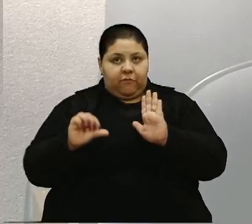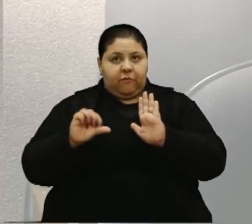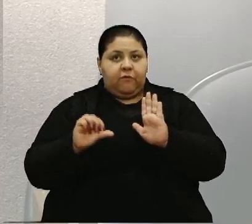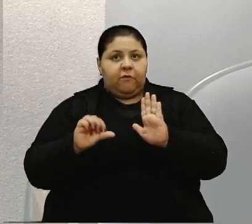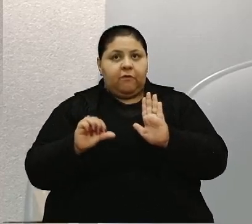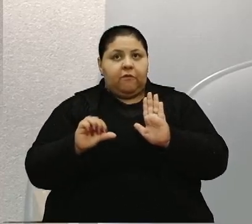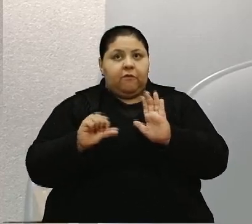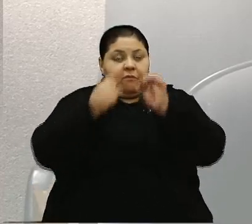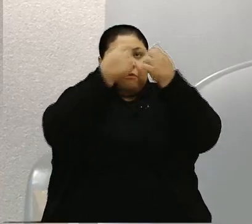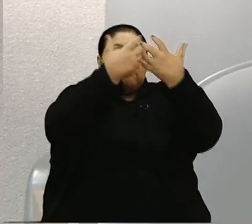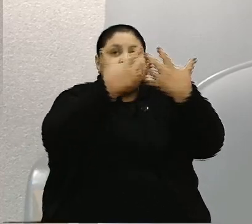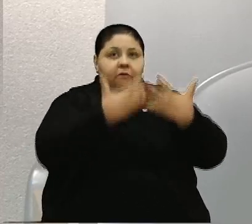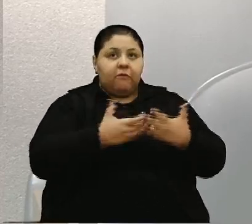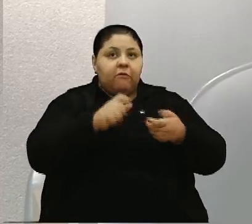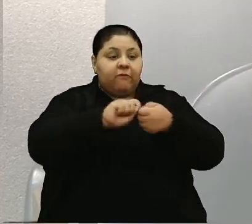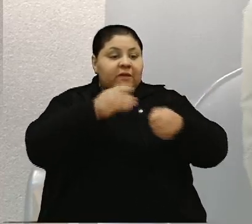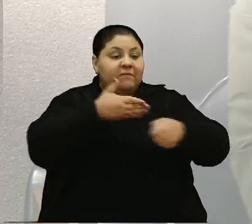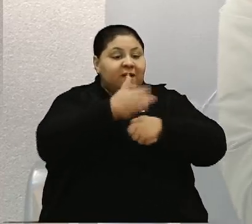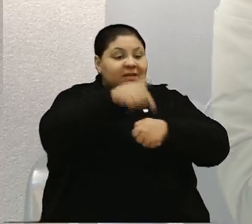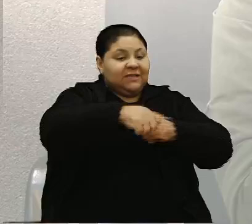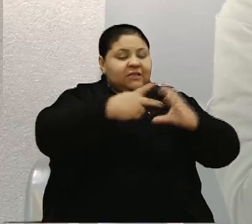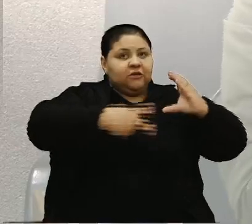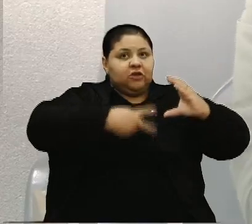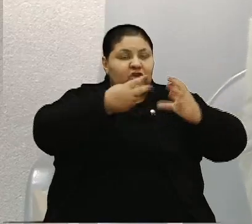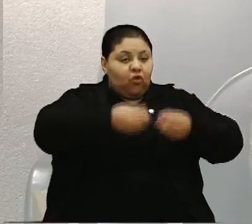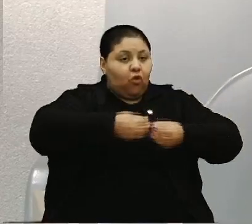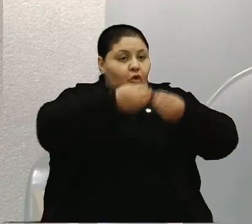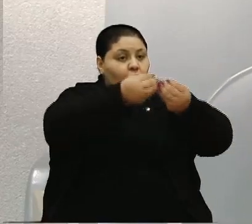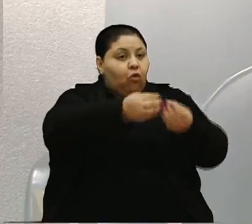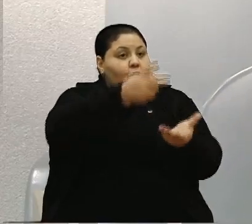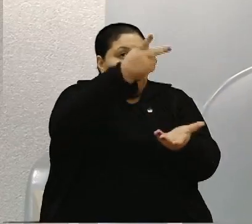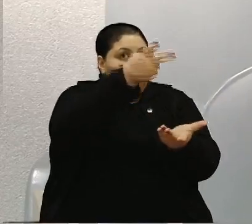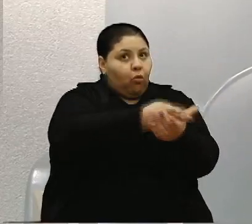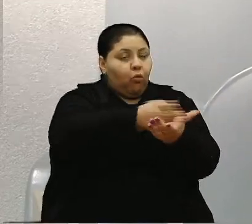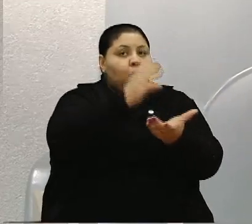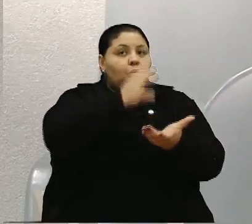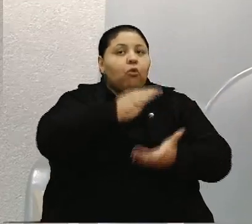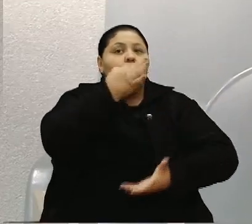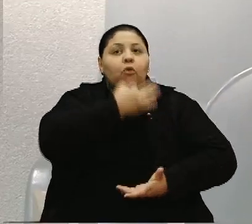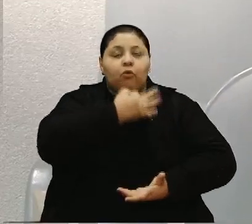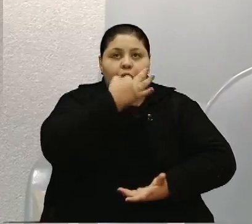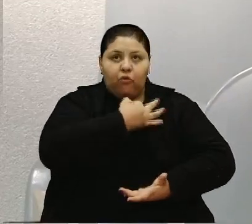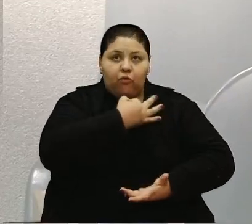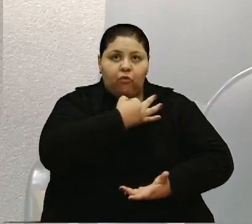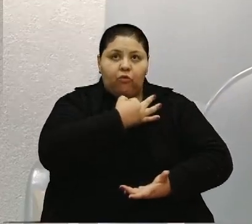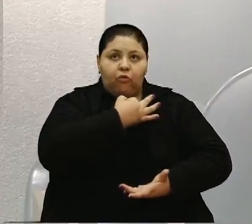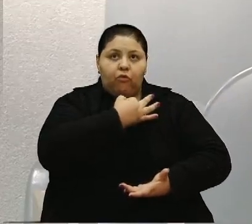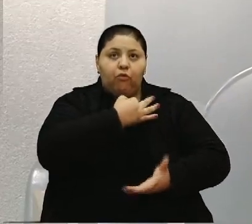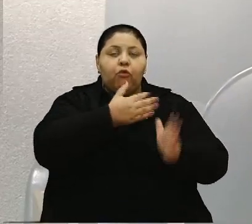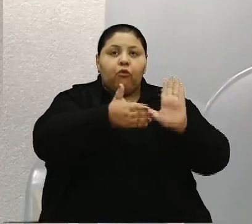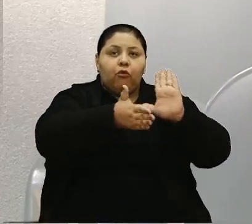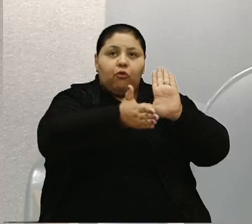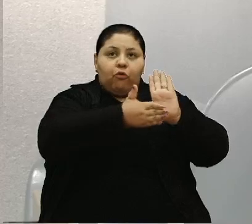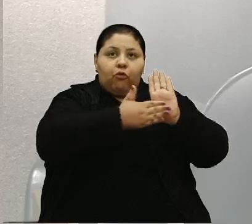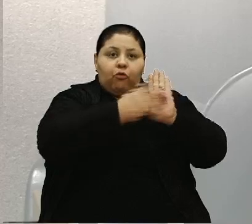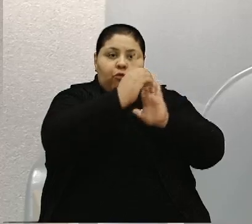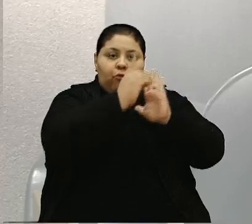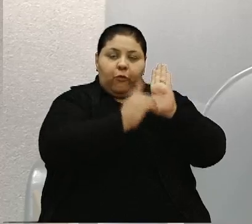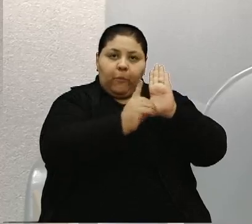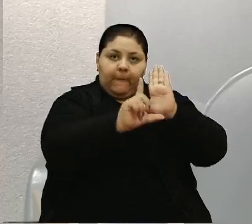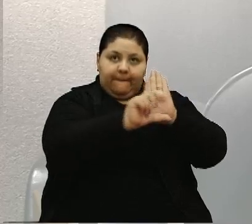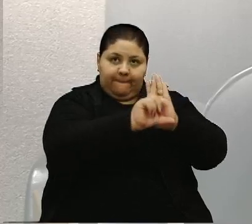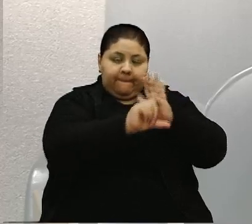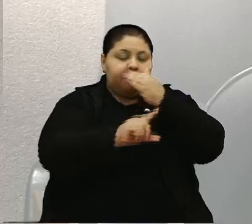competência privativa da Câmara Municipal a concessão de títulos de cidadão caxiense mediante propositura de decreto